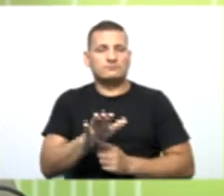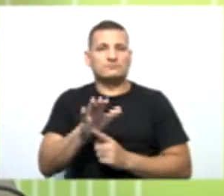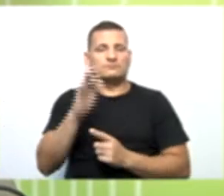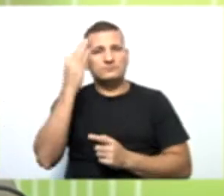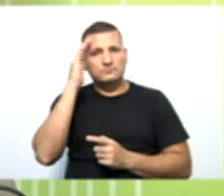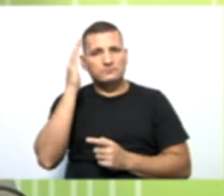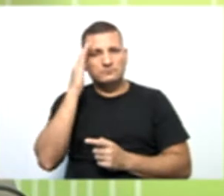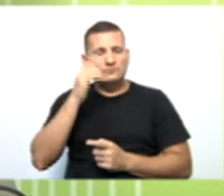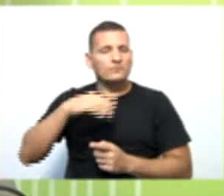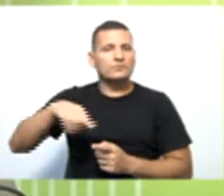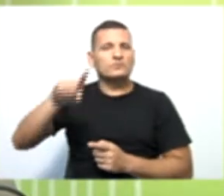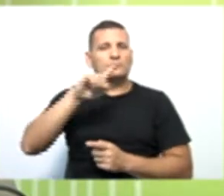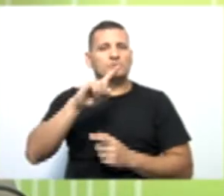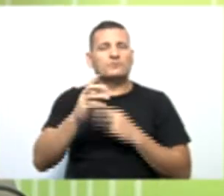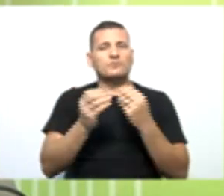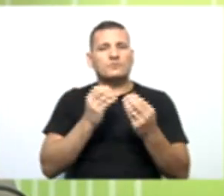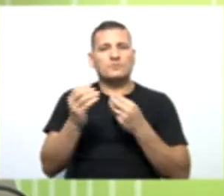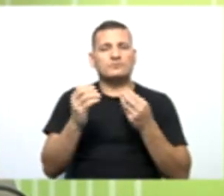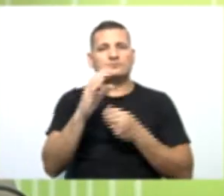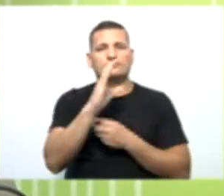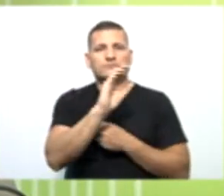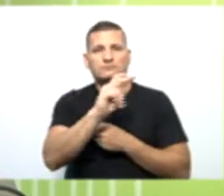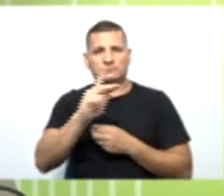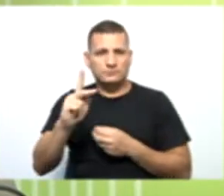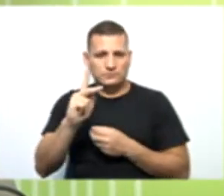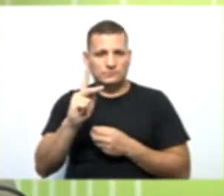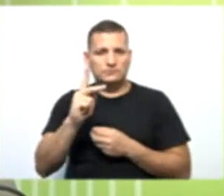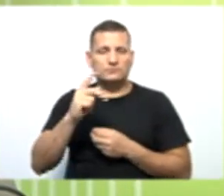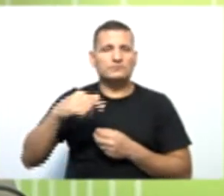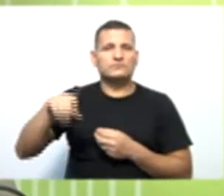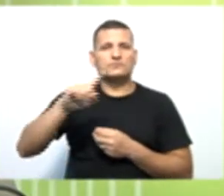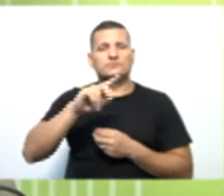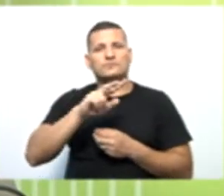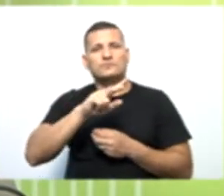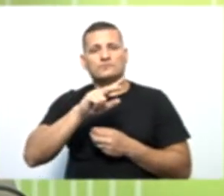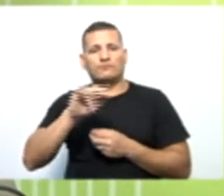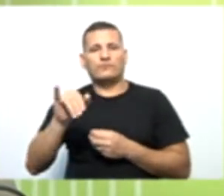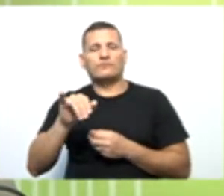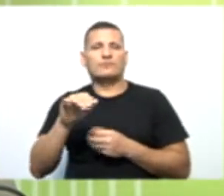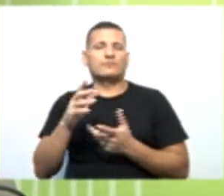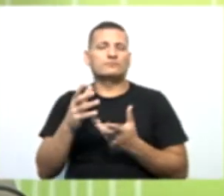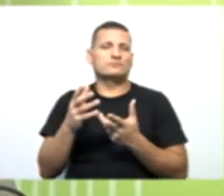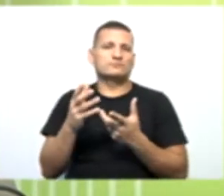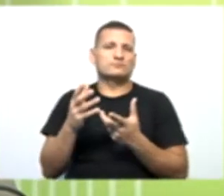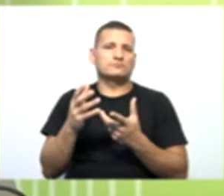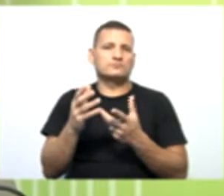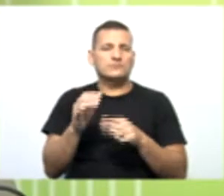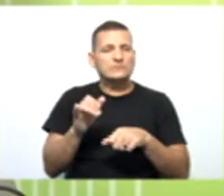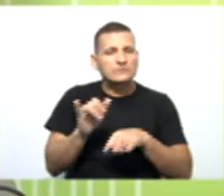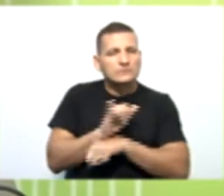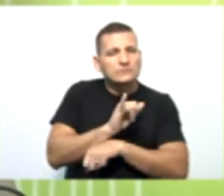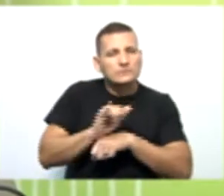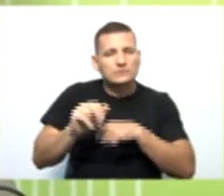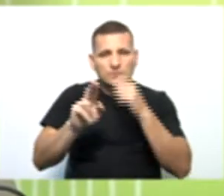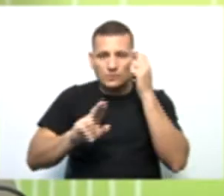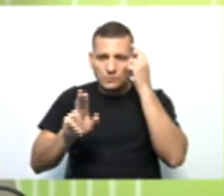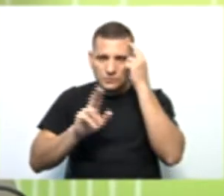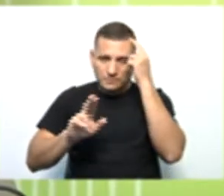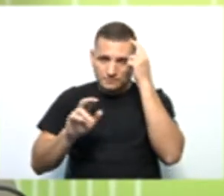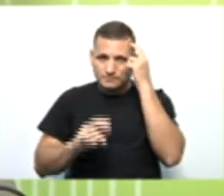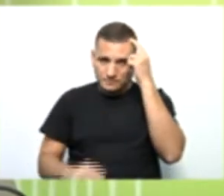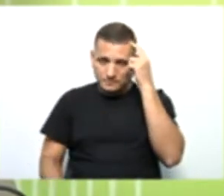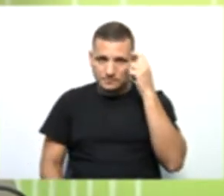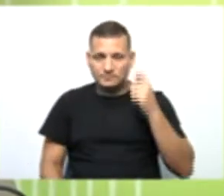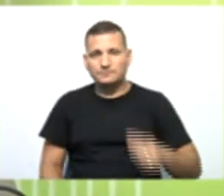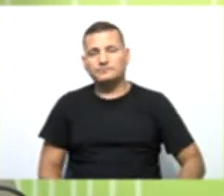entendimento de vocês como a cooperativa de vocês vai se posicionar estrategicamente nesse